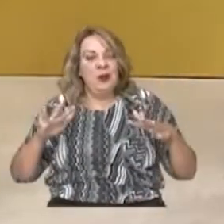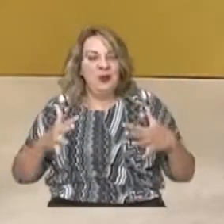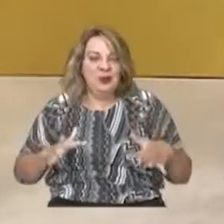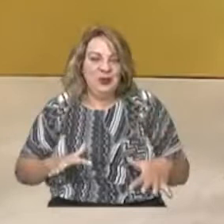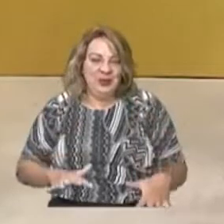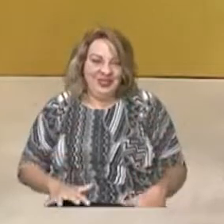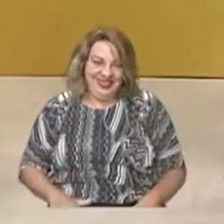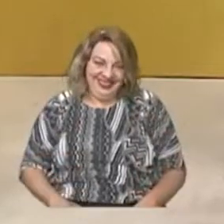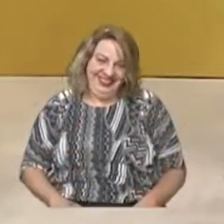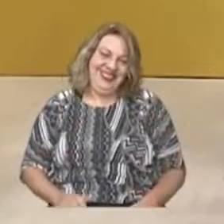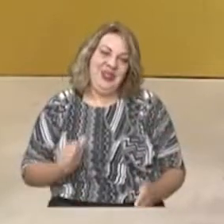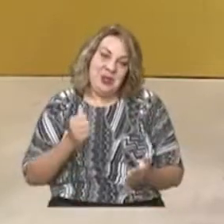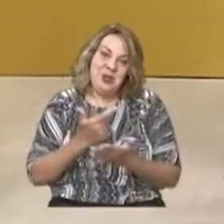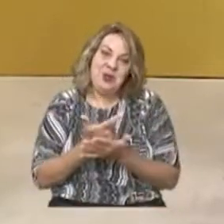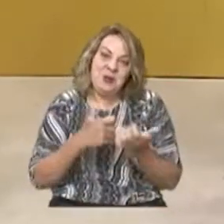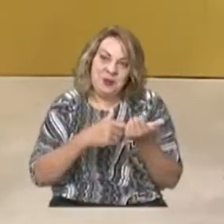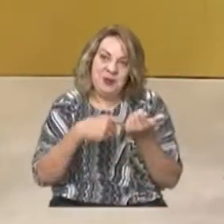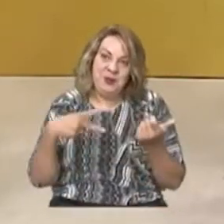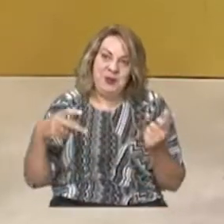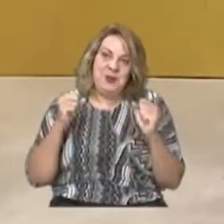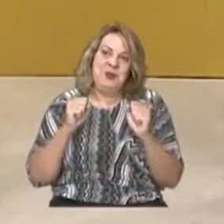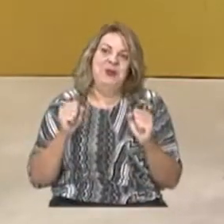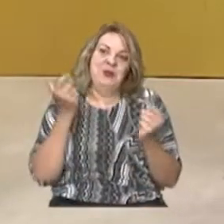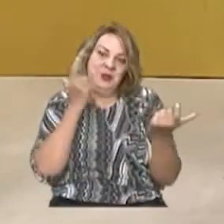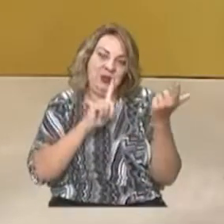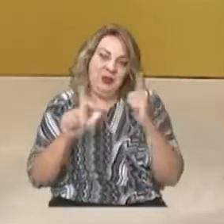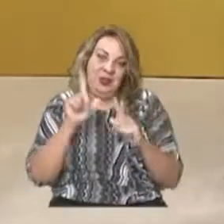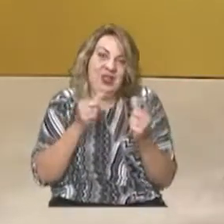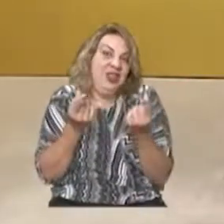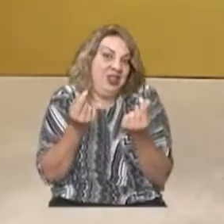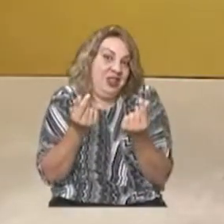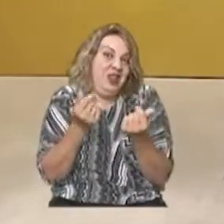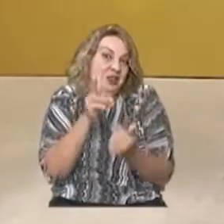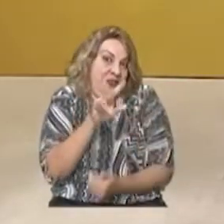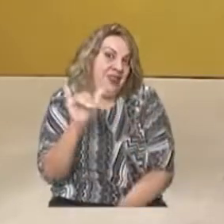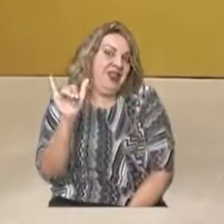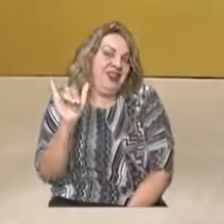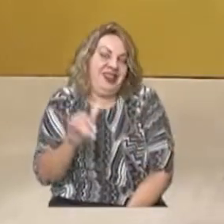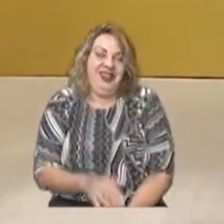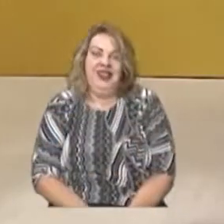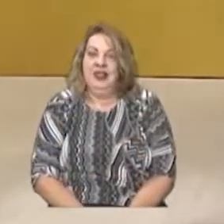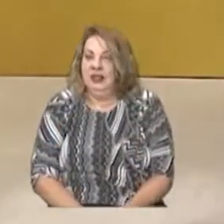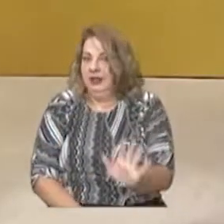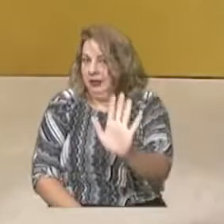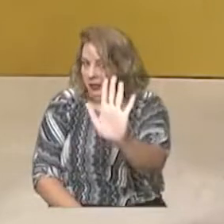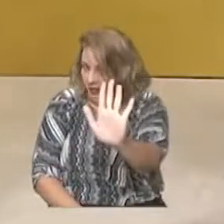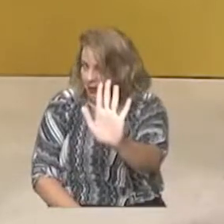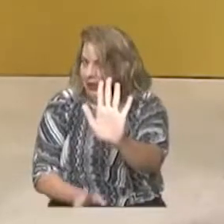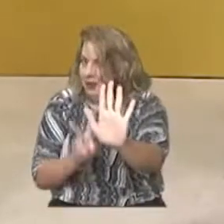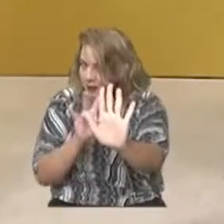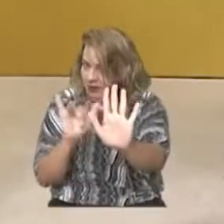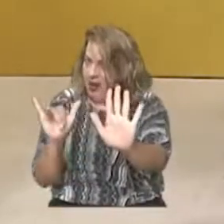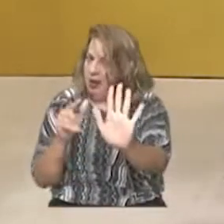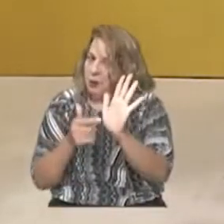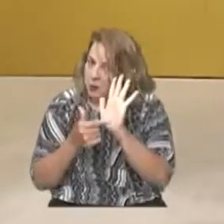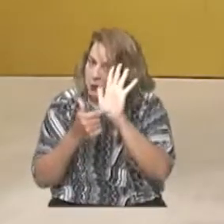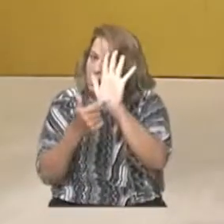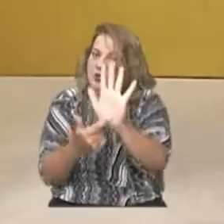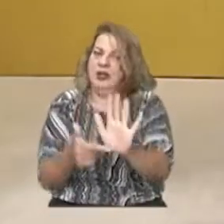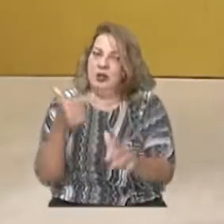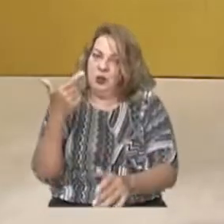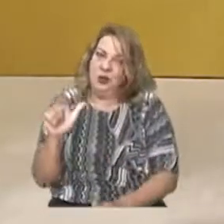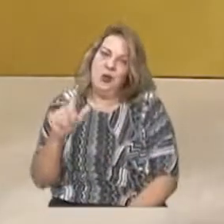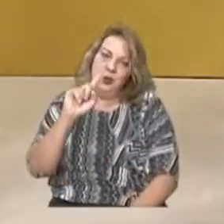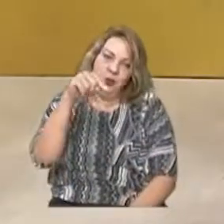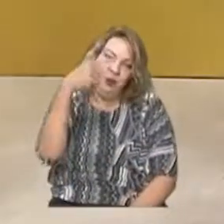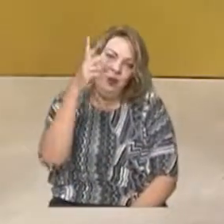seu Caju Cap e pode ser contemplado com a chuva de dinheiro. Já já tem mais boletim meteorológico, quer dizer, já a gente fala da